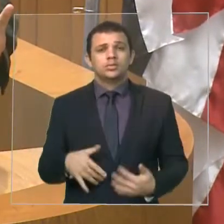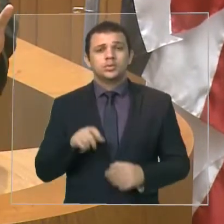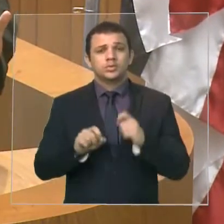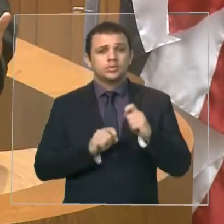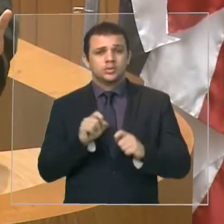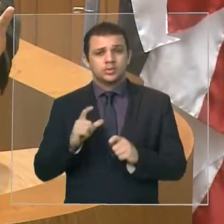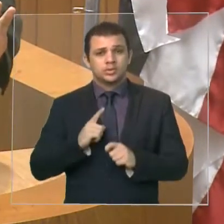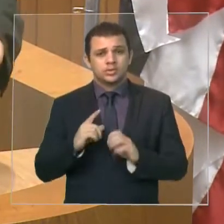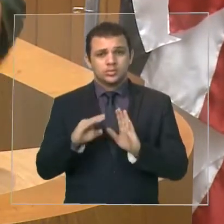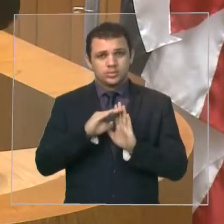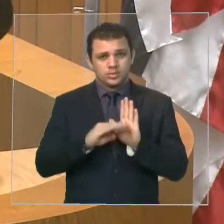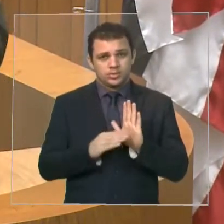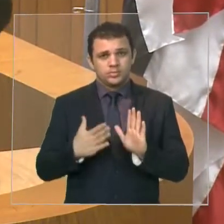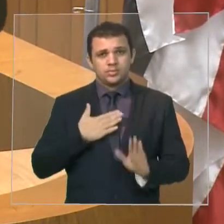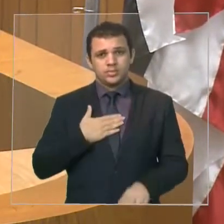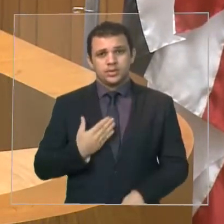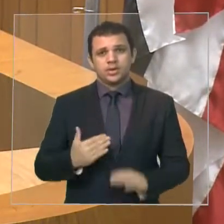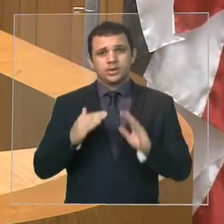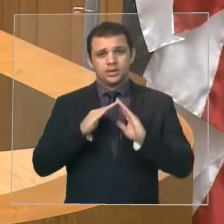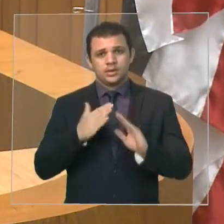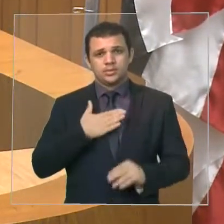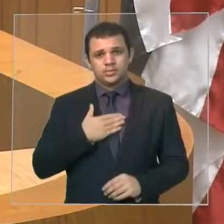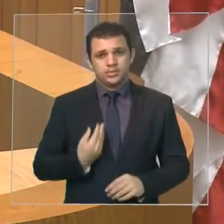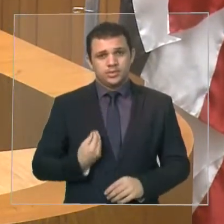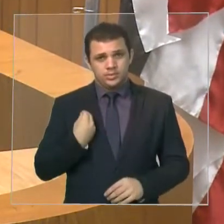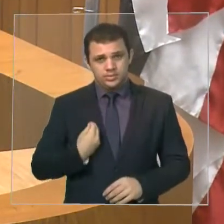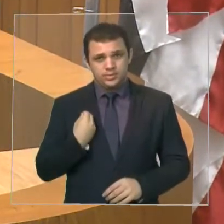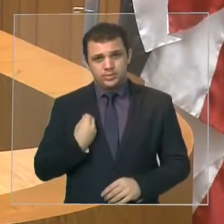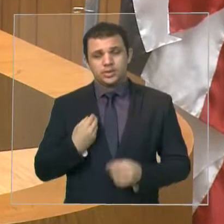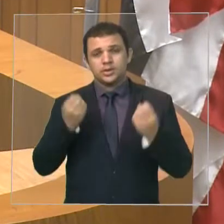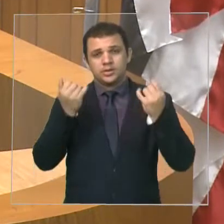casas, com 90% dela